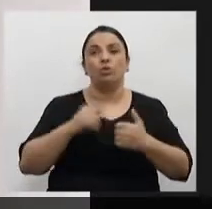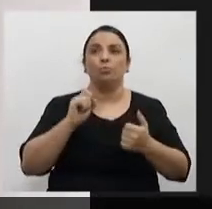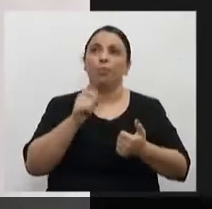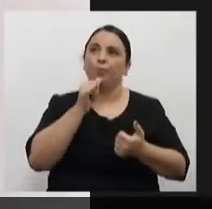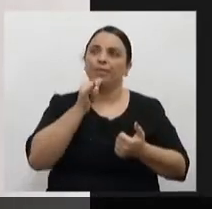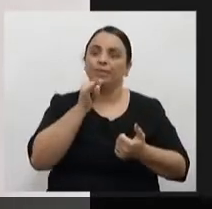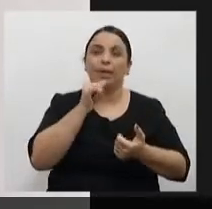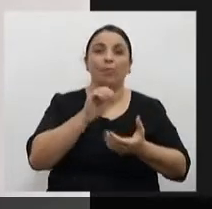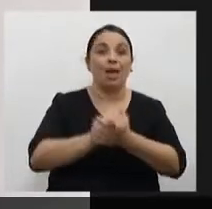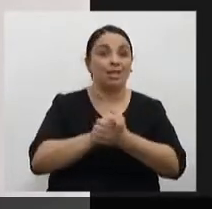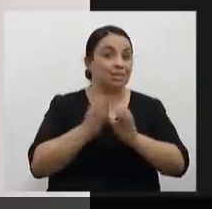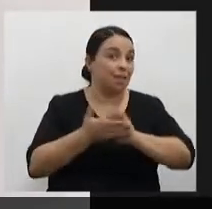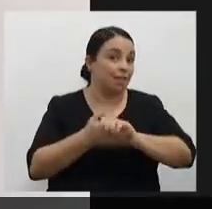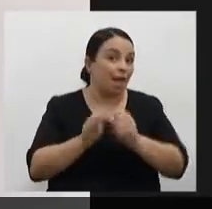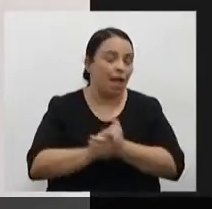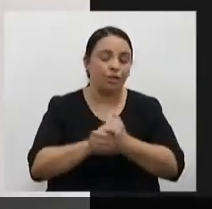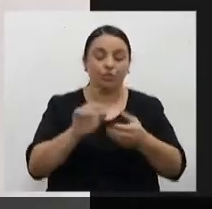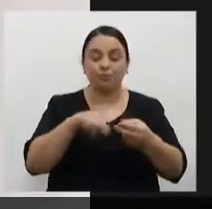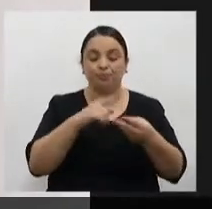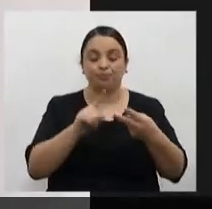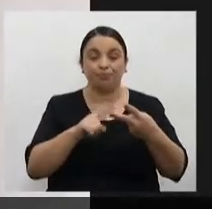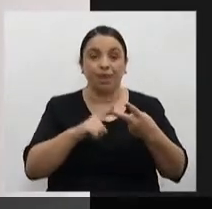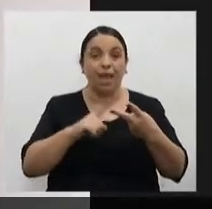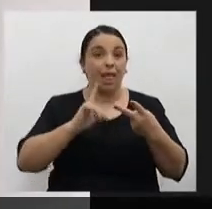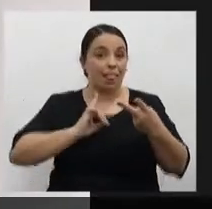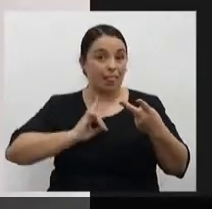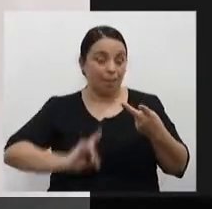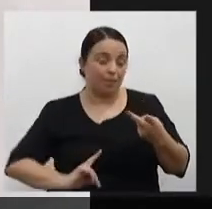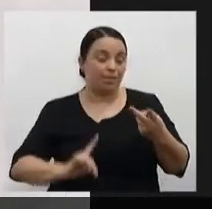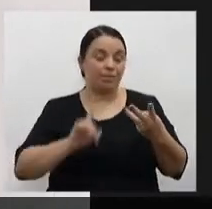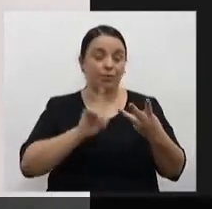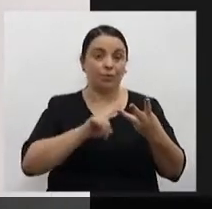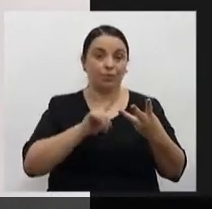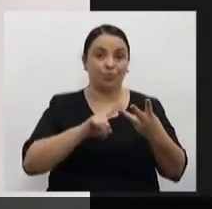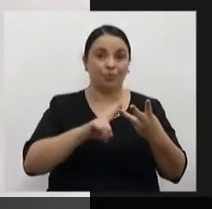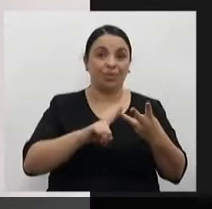Ansiedade, depressão, transtorno do déficit de atenção,